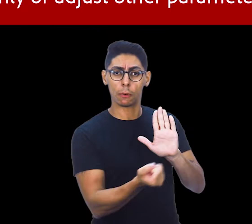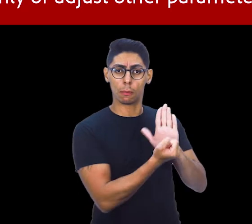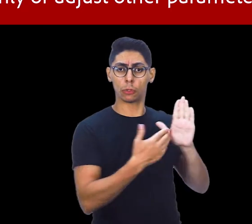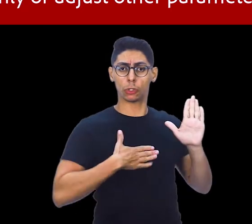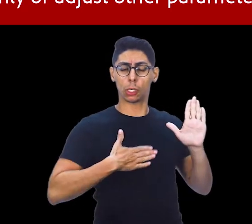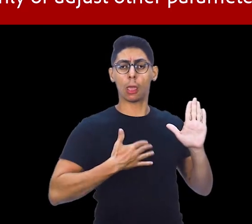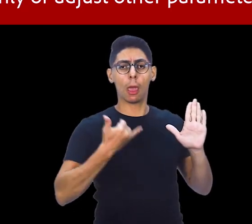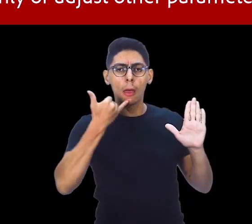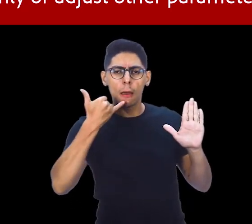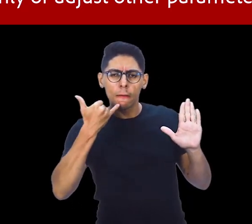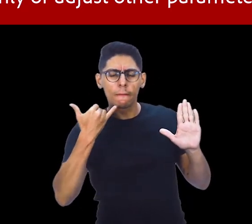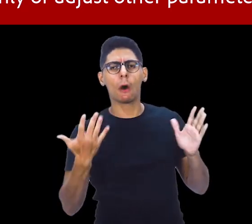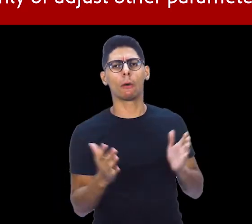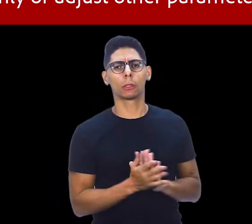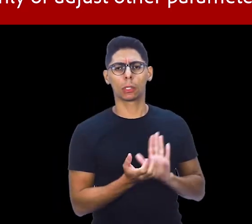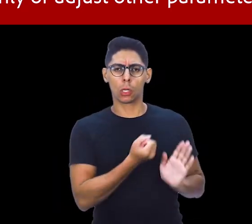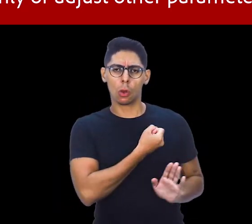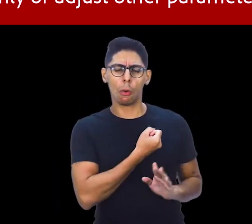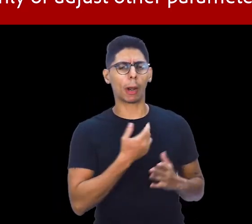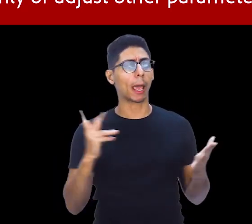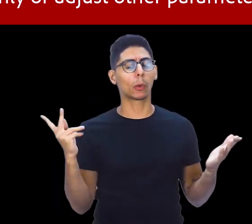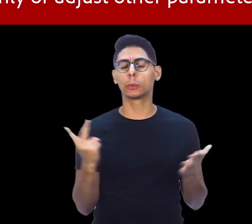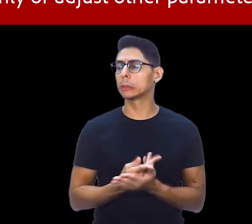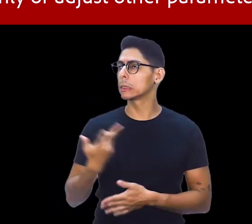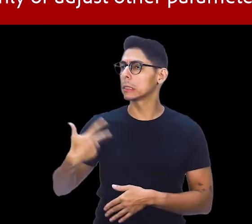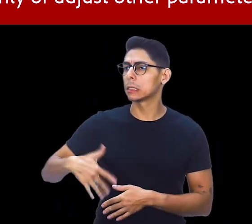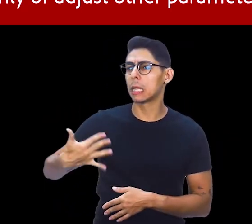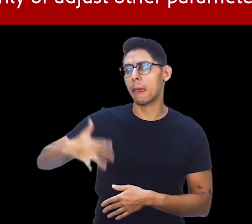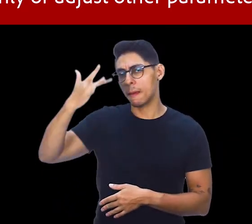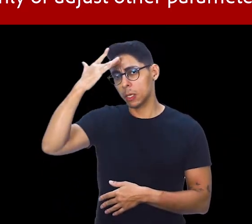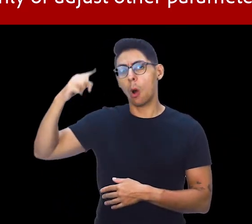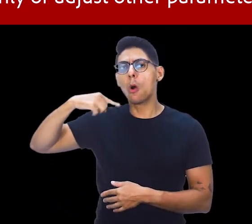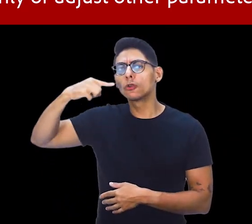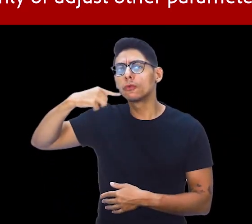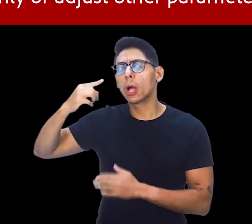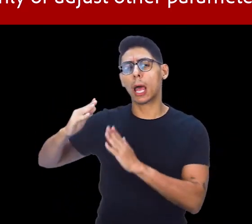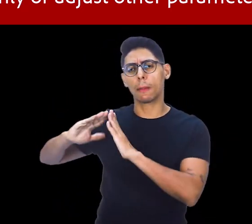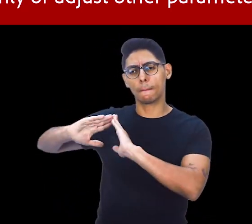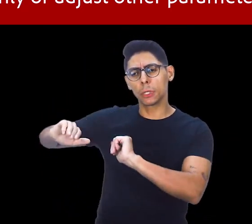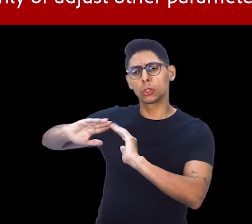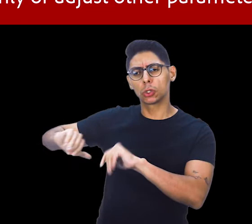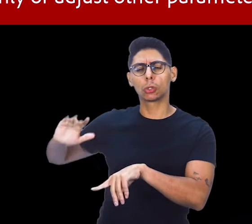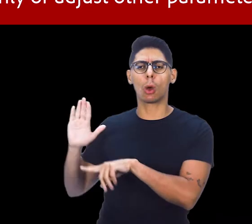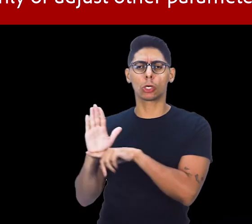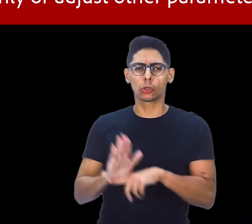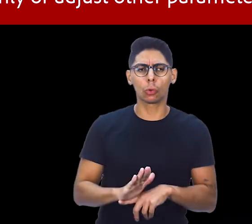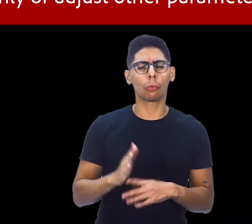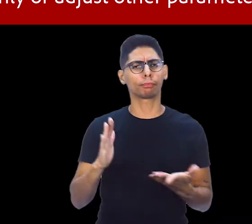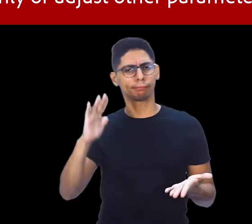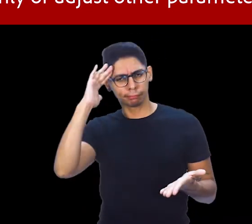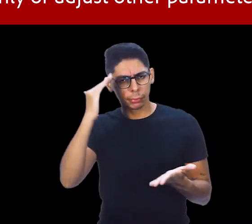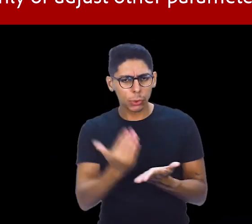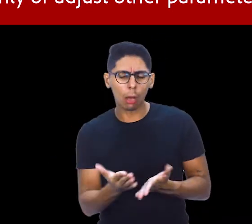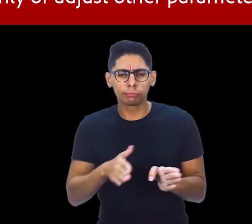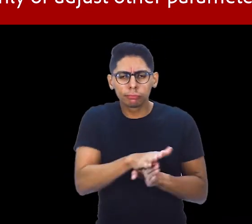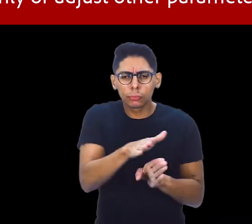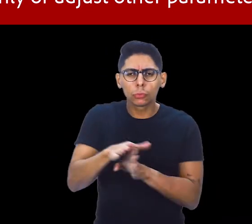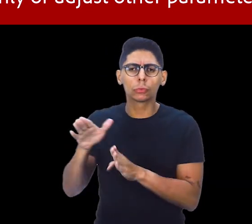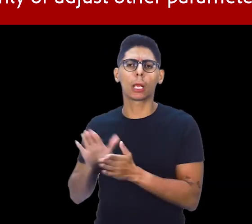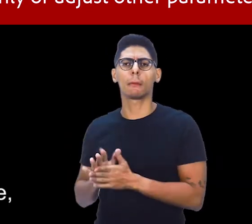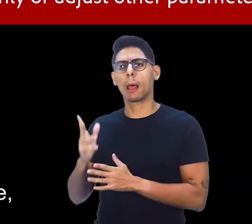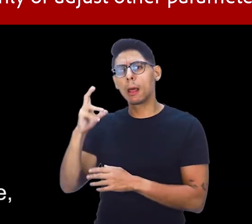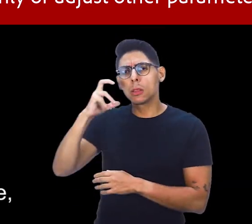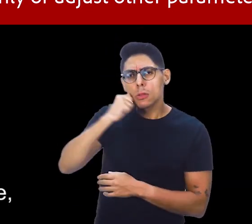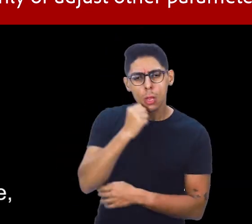a cobrar o tempo todo, era advogados pedindo para ajudar numa tese, era gente pedindo ajuda para adotar a